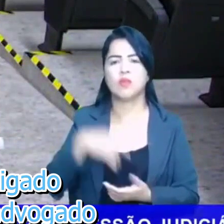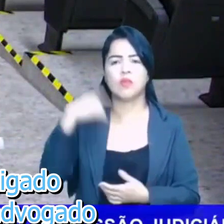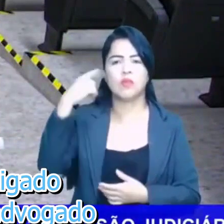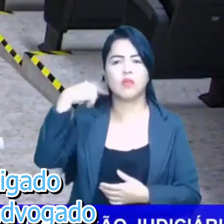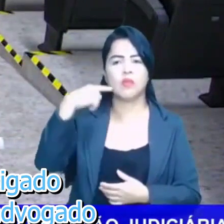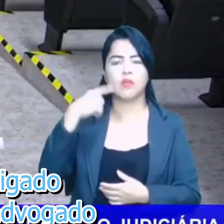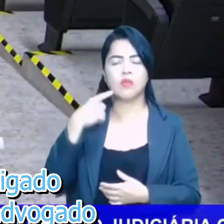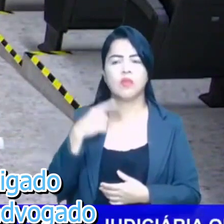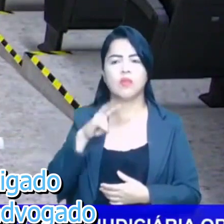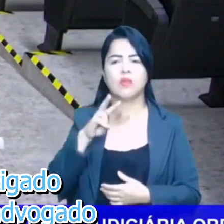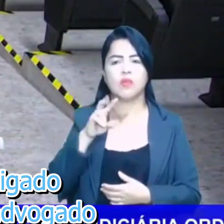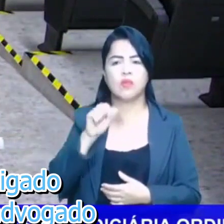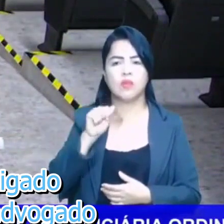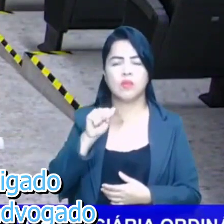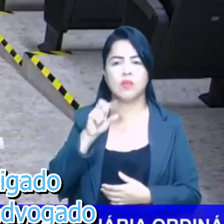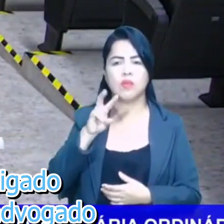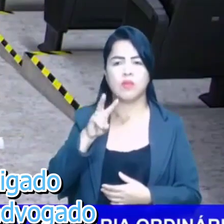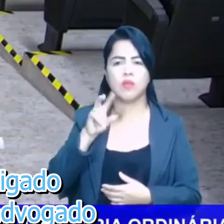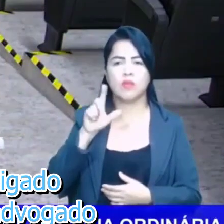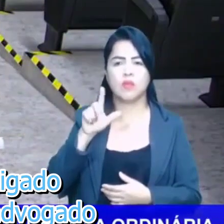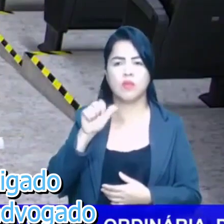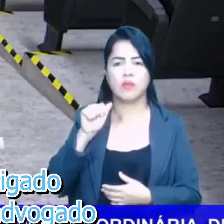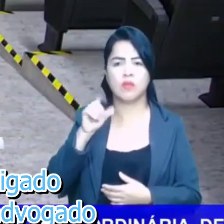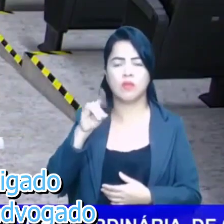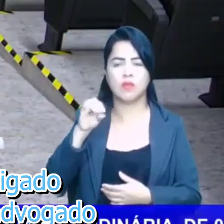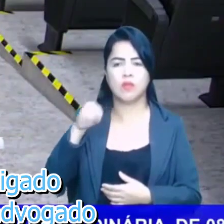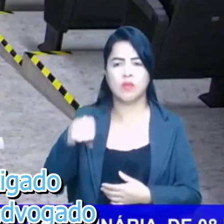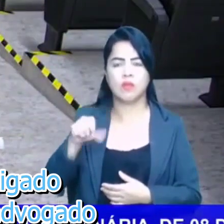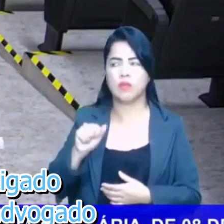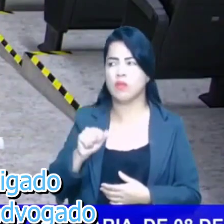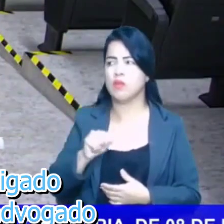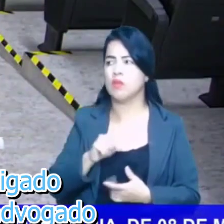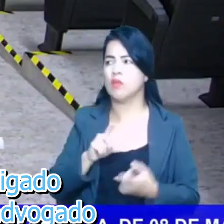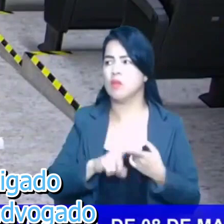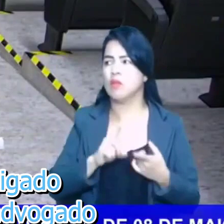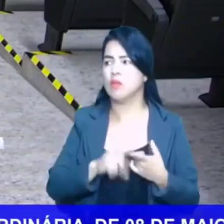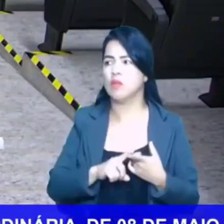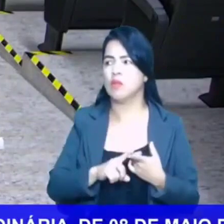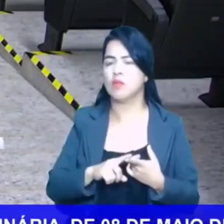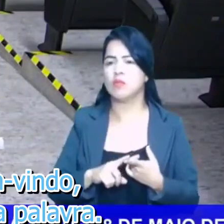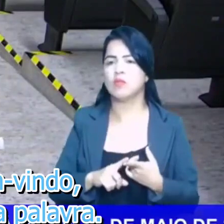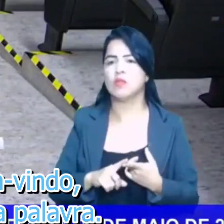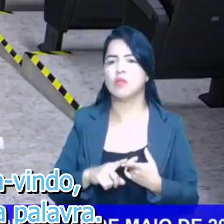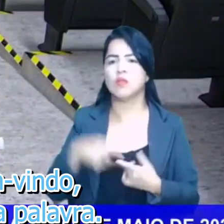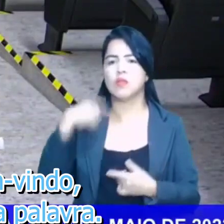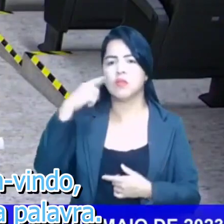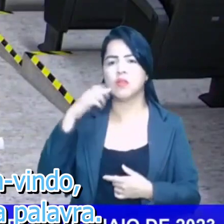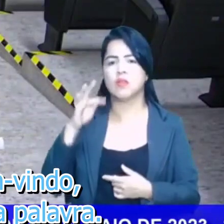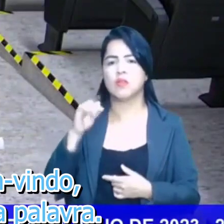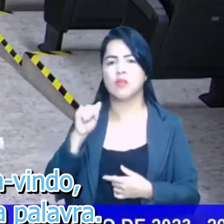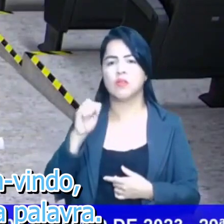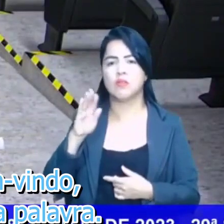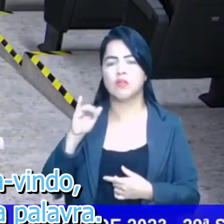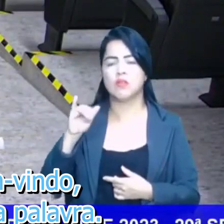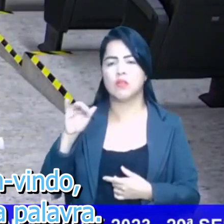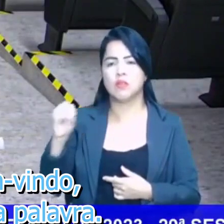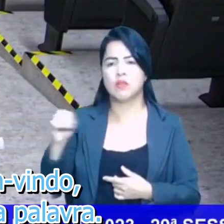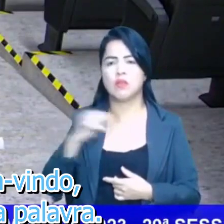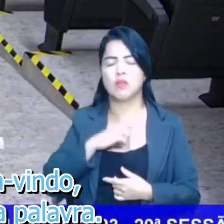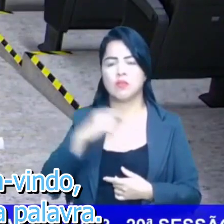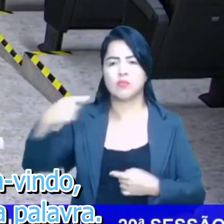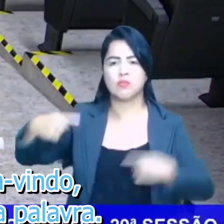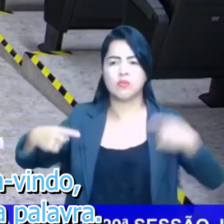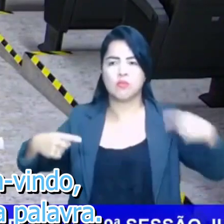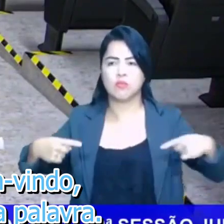Vladimir Belmino e pelo investigado Clécio, e também pelo Antônio Pinheiro Telles Júnior, o advogado Fábio Lobato. Então, doutor